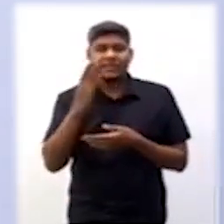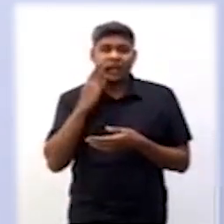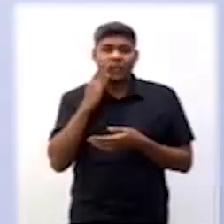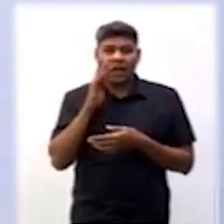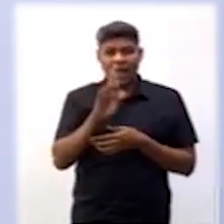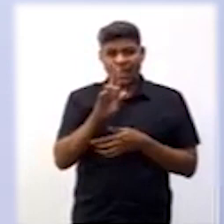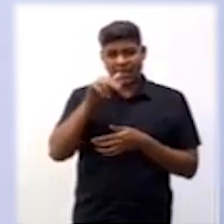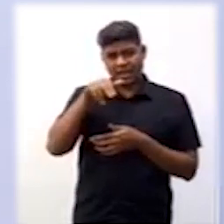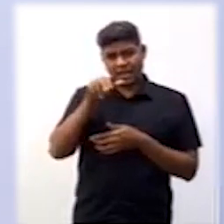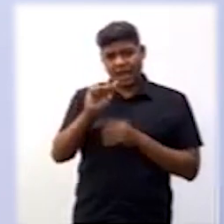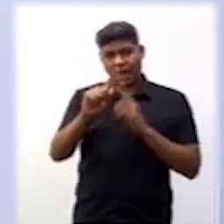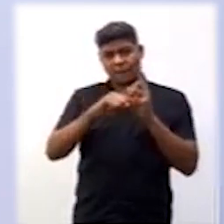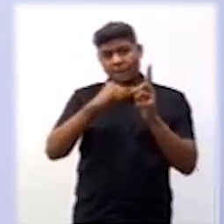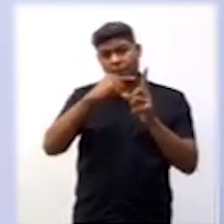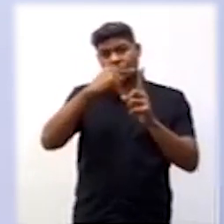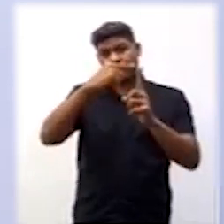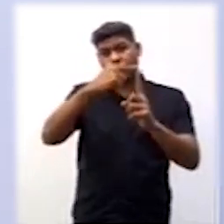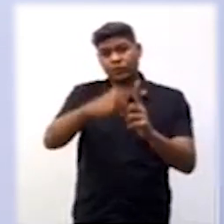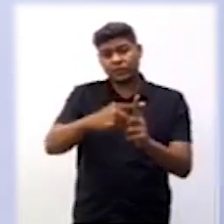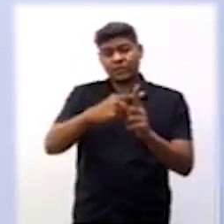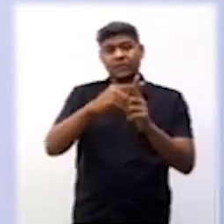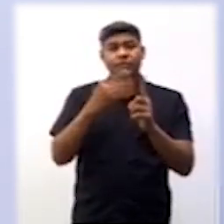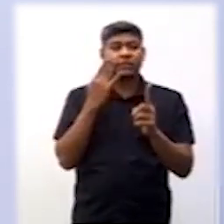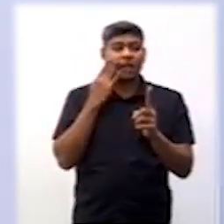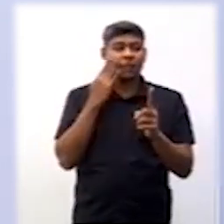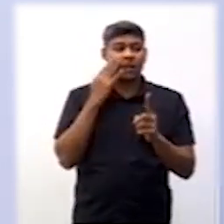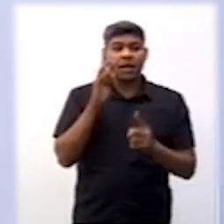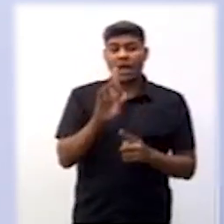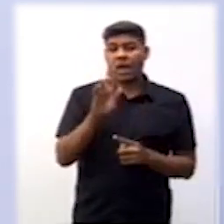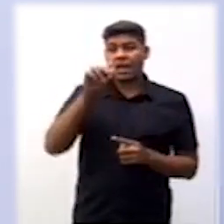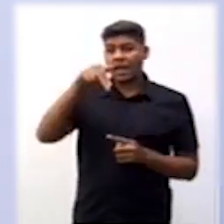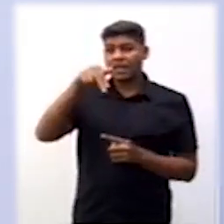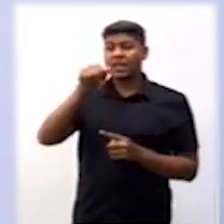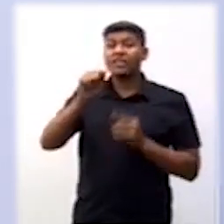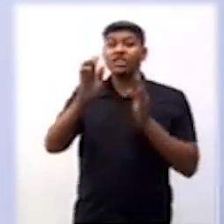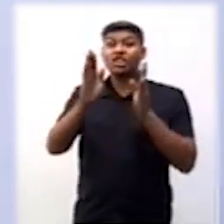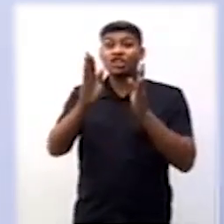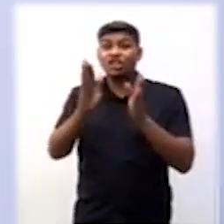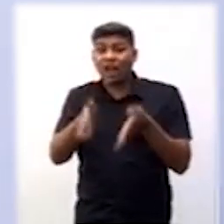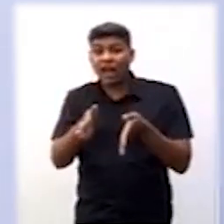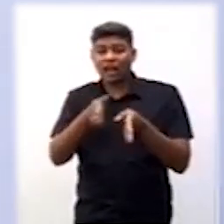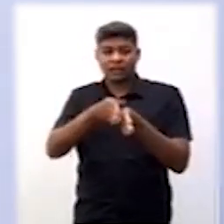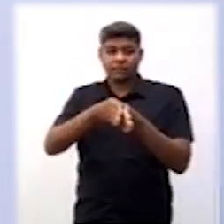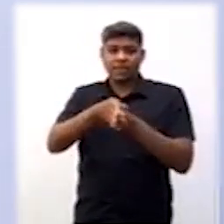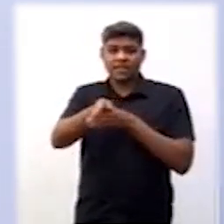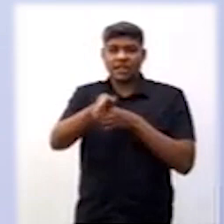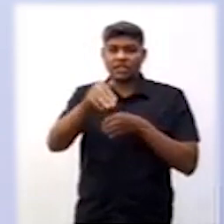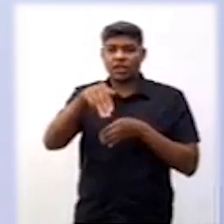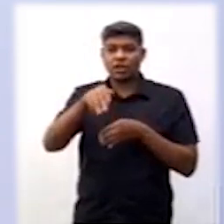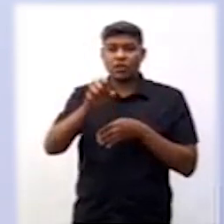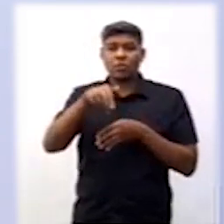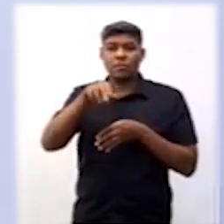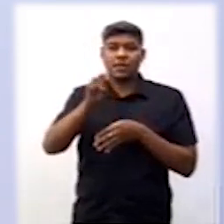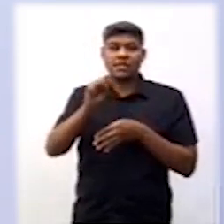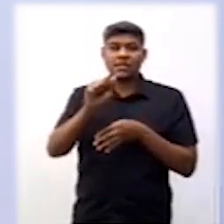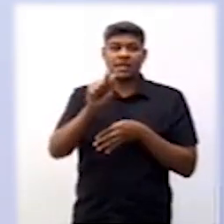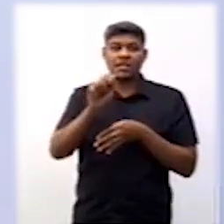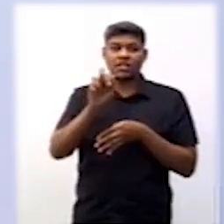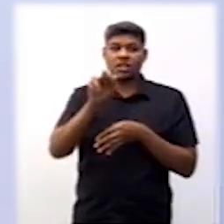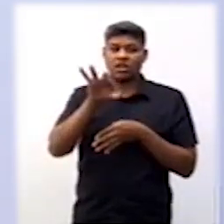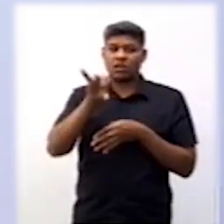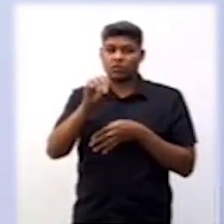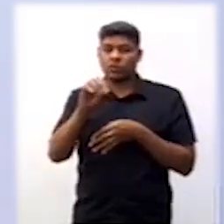RNA positivo quer dizer que o RNA já é o mensageiro. Bora colocar aqui. É um RNA de